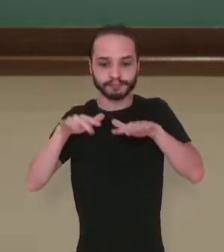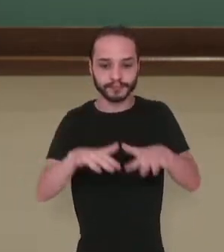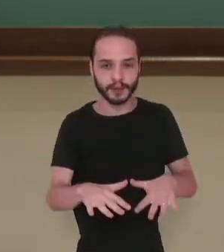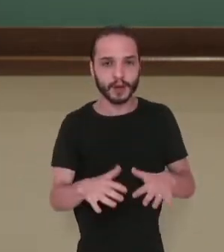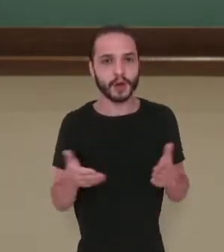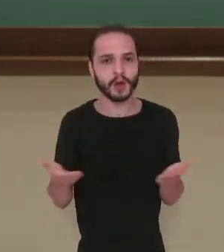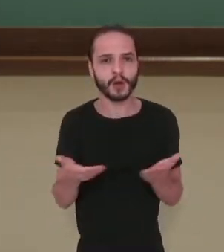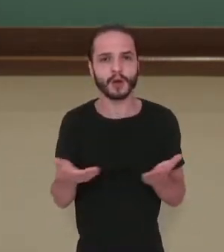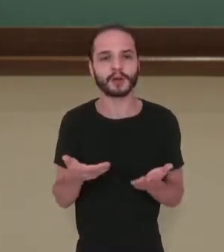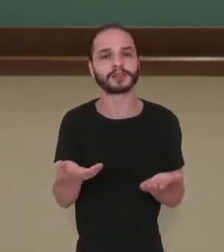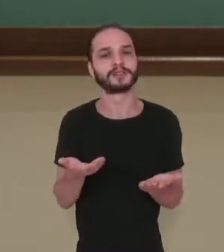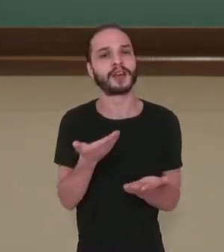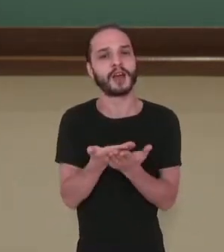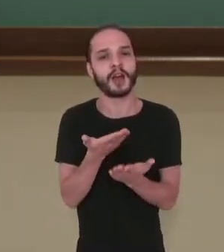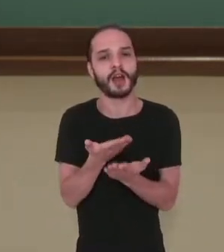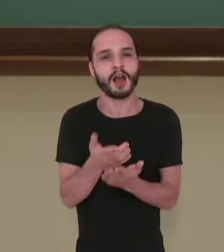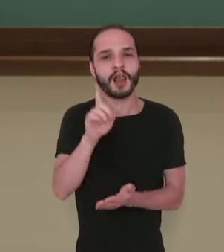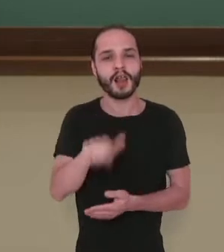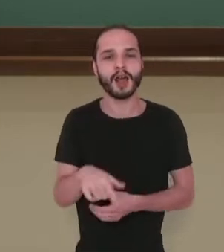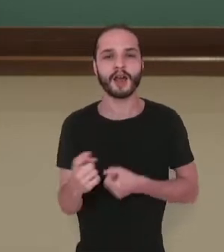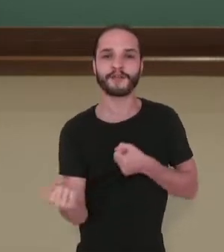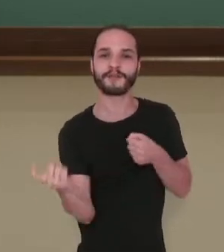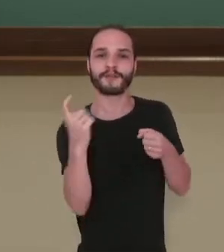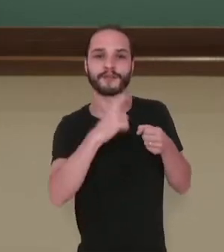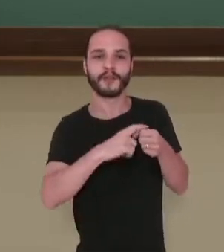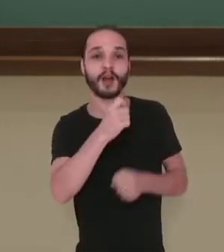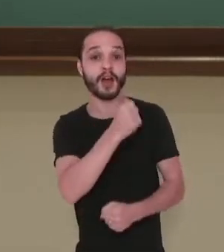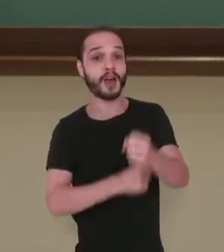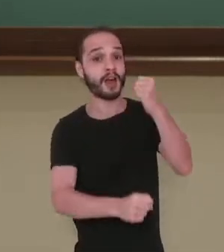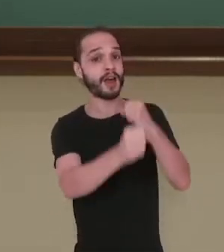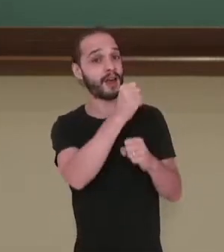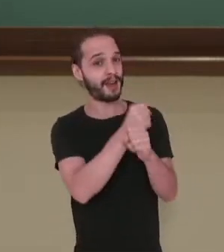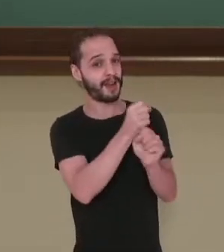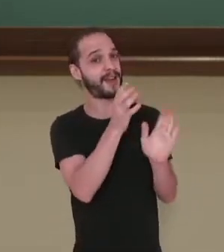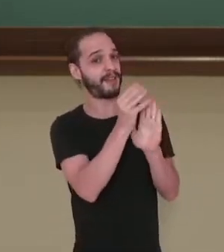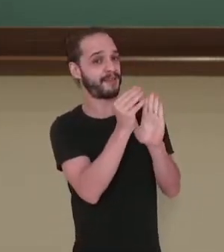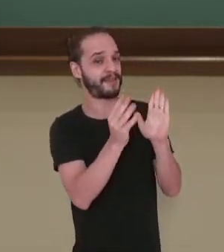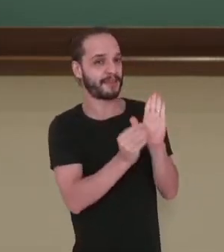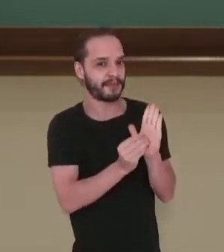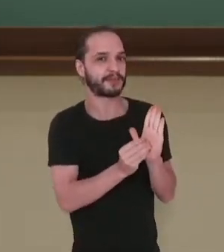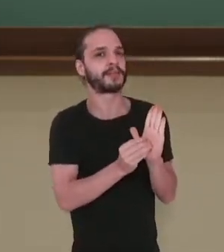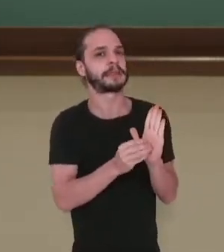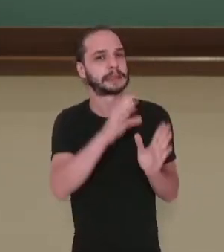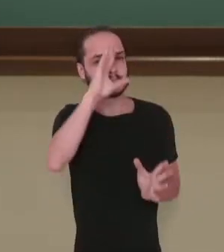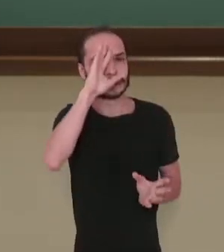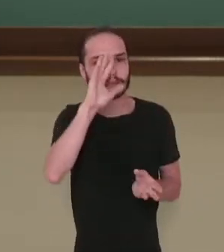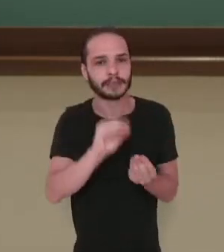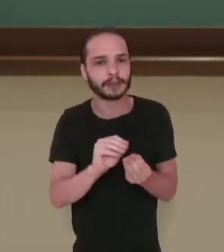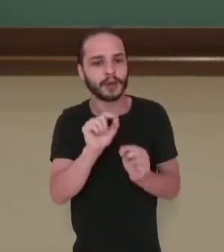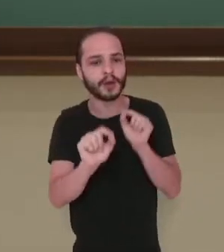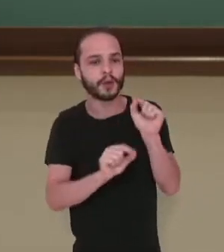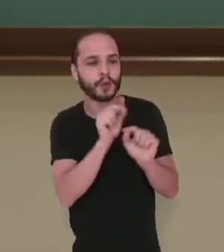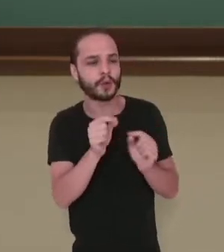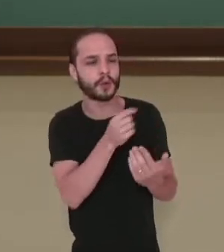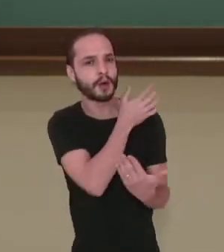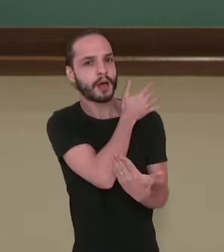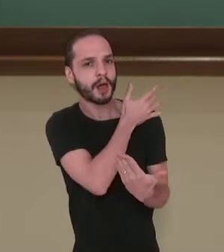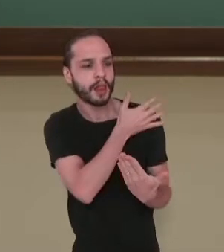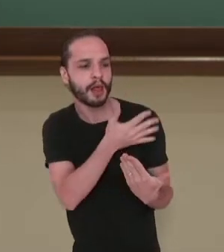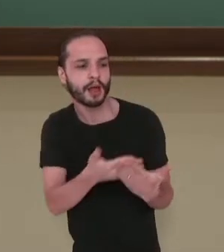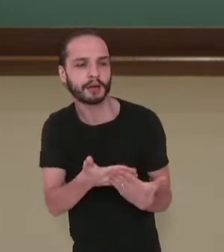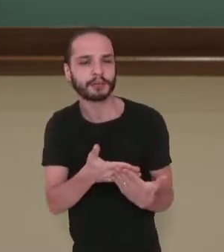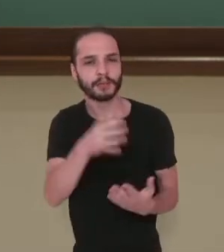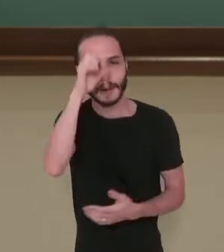que a gente possa retomar o conteúdo que vocês tiveram no ano anterior, né? E entender o que nós vimos e o que vocês